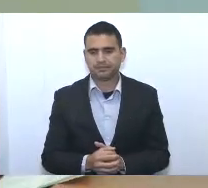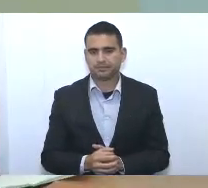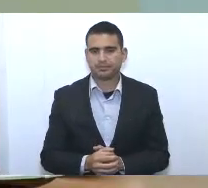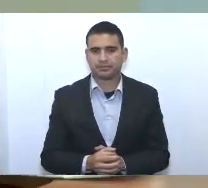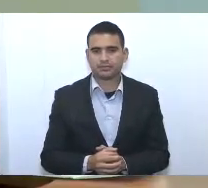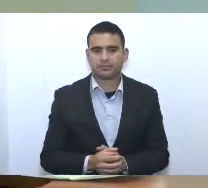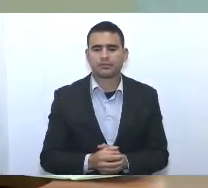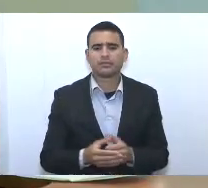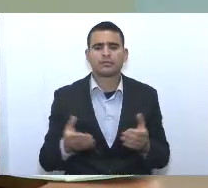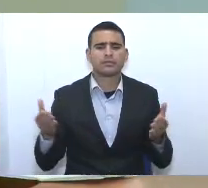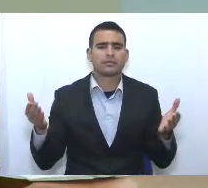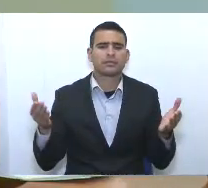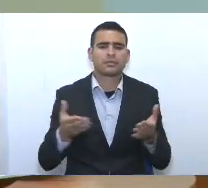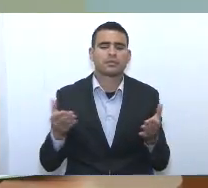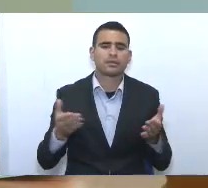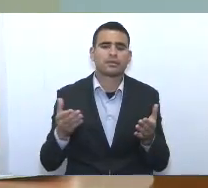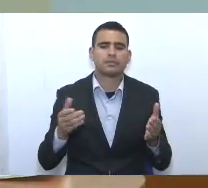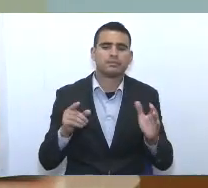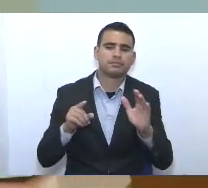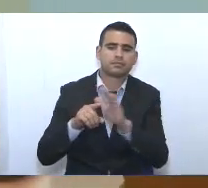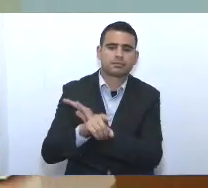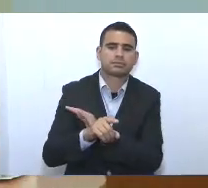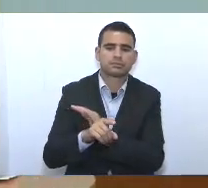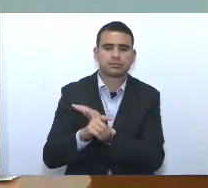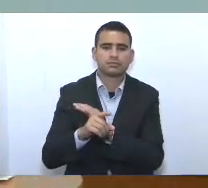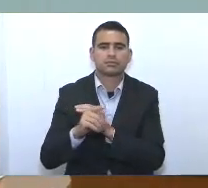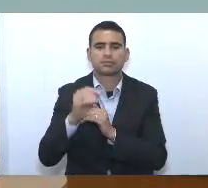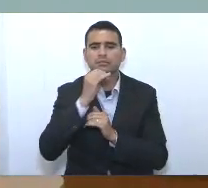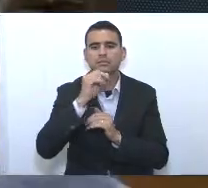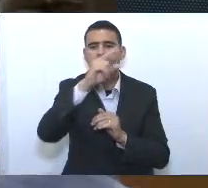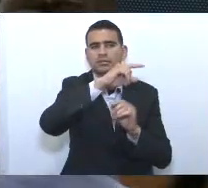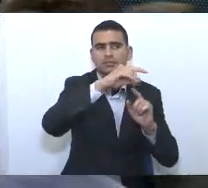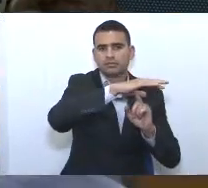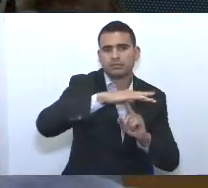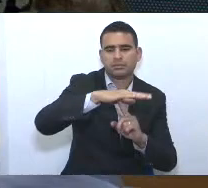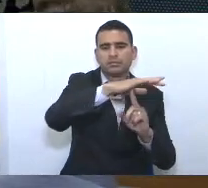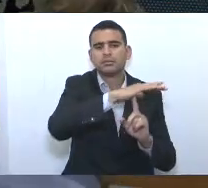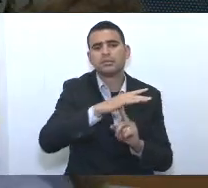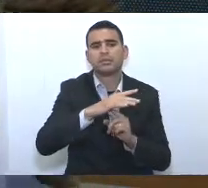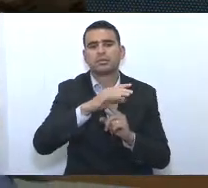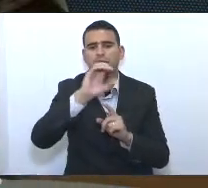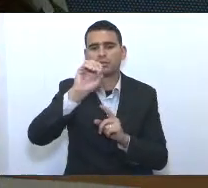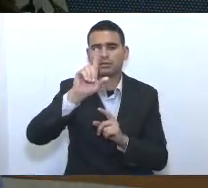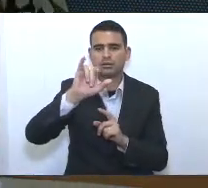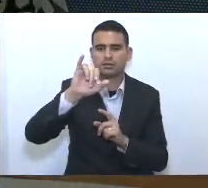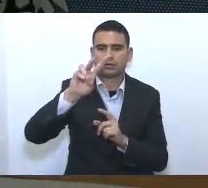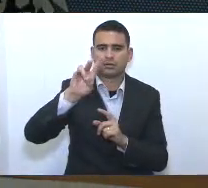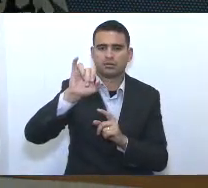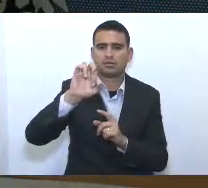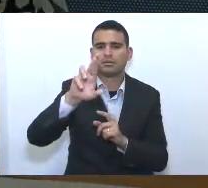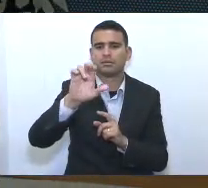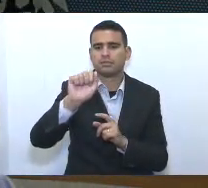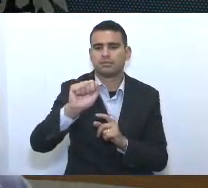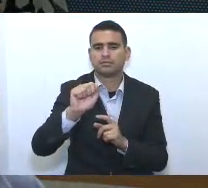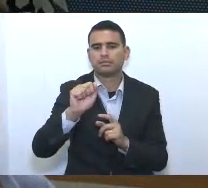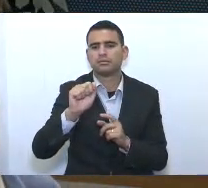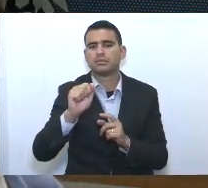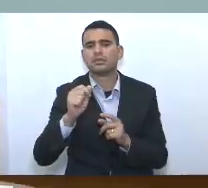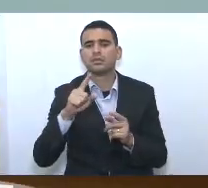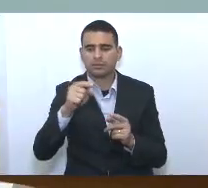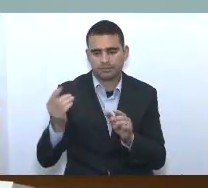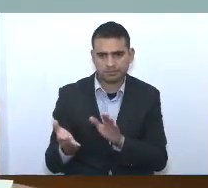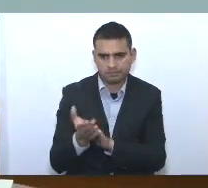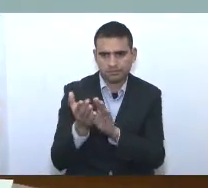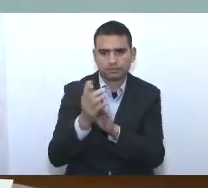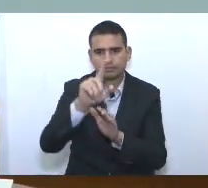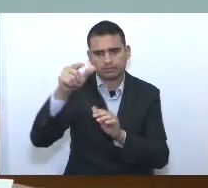O meu assunto, secretário, com o senhor, é a respeito do Jardim das Oliveiras. O senhor, quero até parabenizar o senhor pelo trabalho lindo